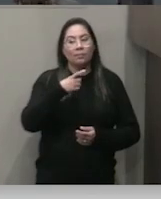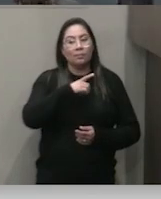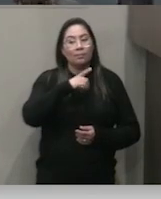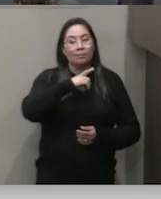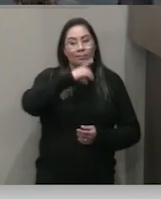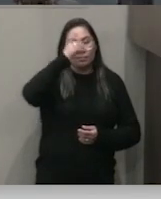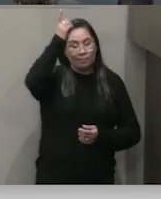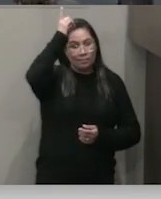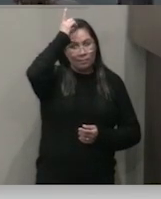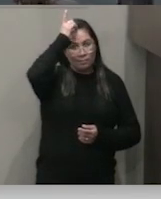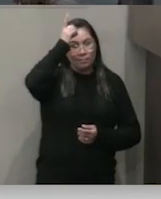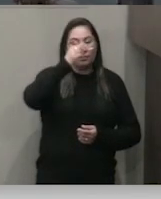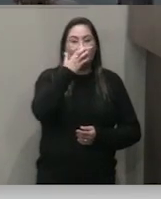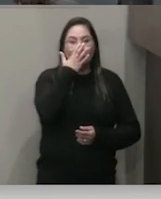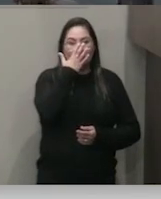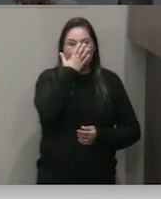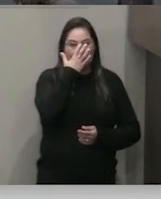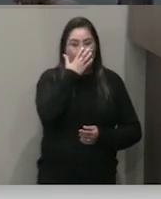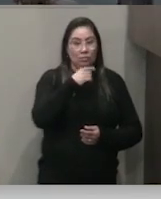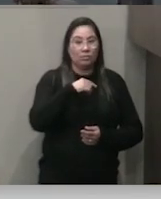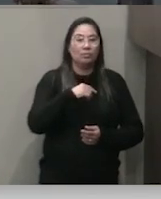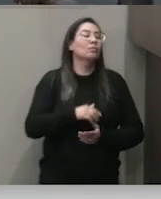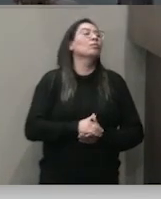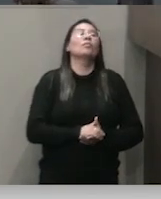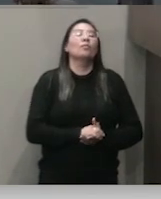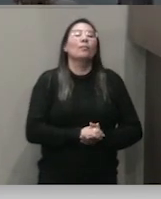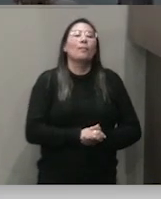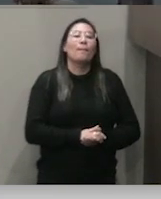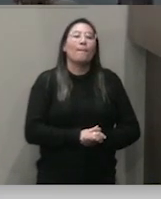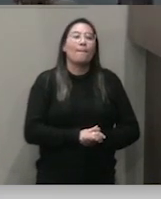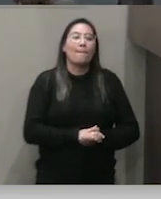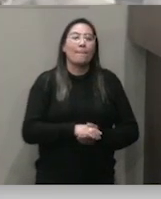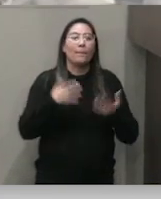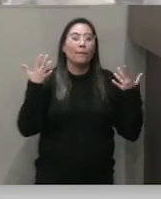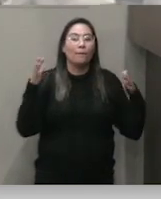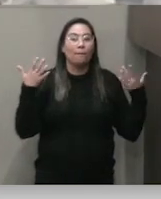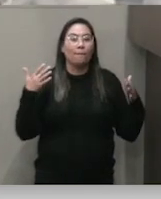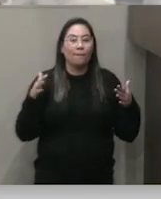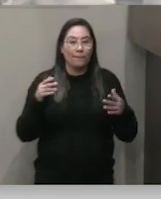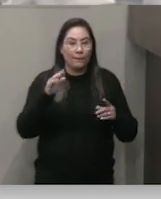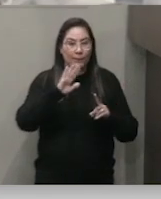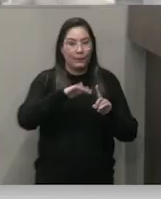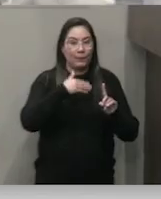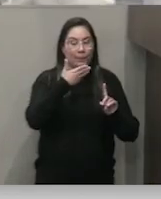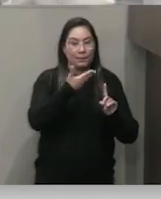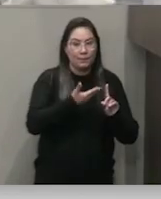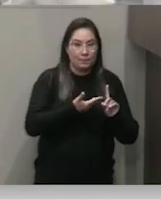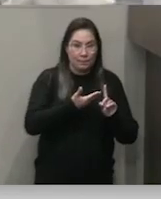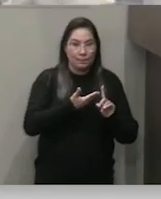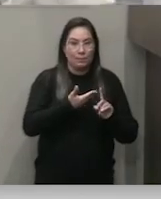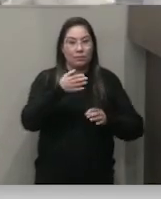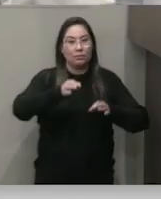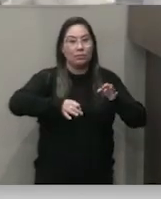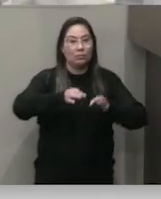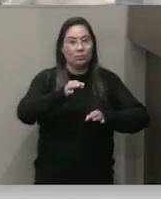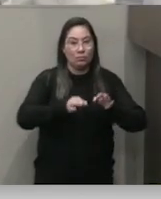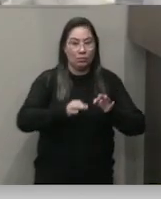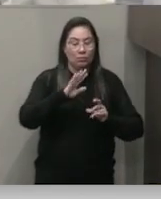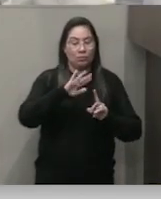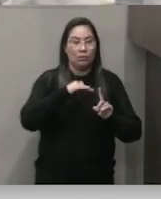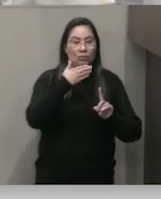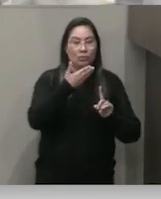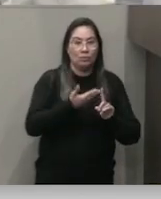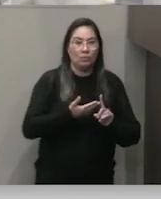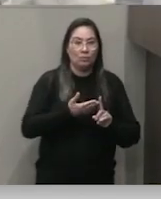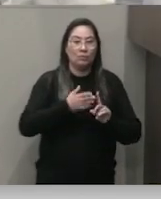permanece. Então, são vocacionados. Então, parabéns pela sua homenagem, uma justa homenagem